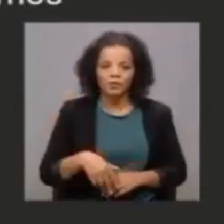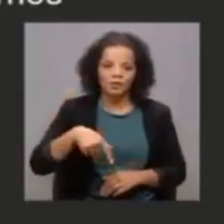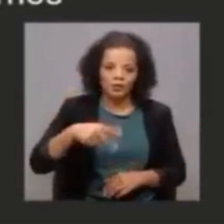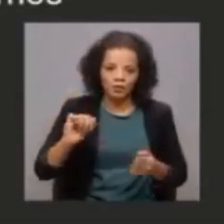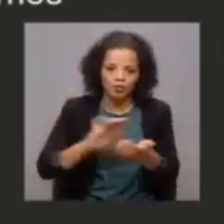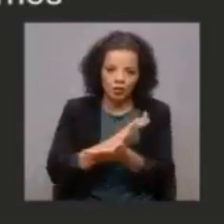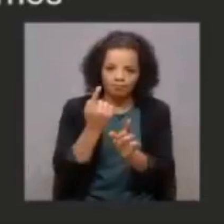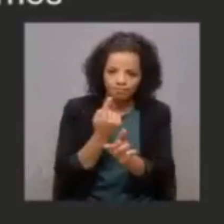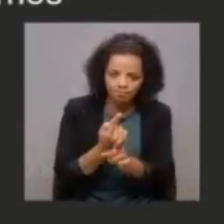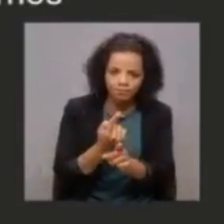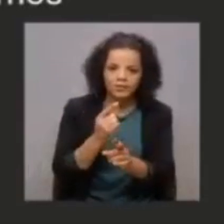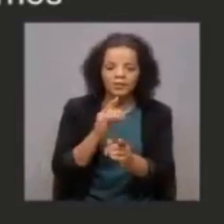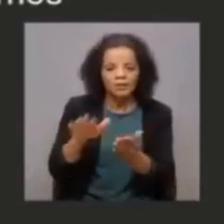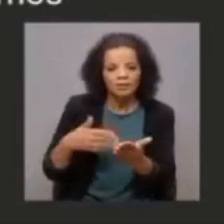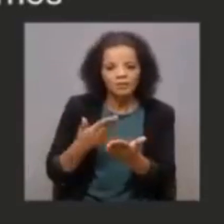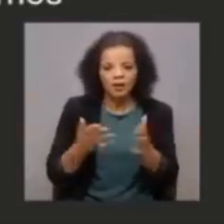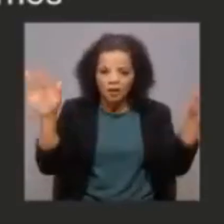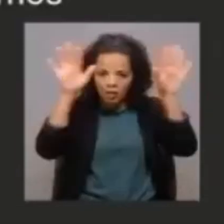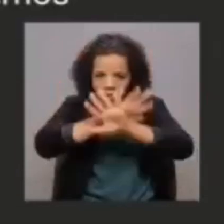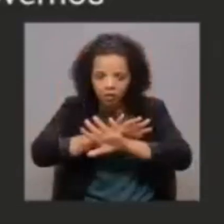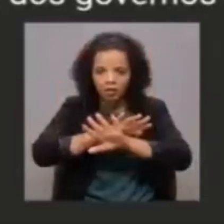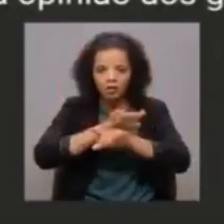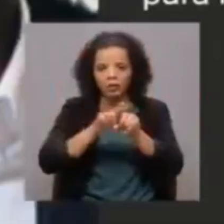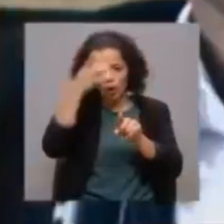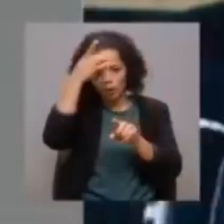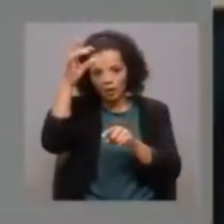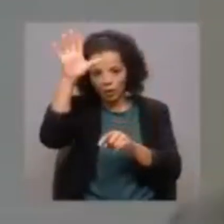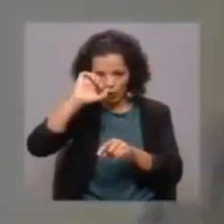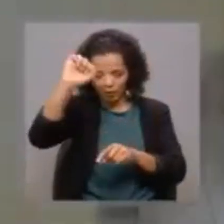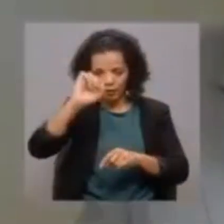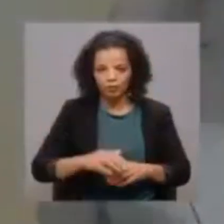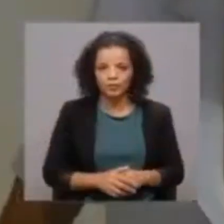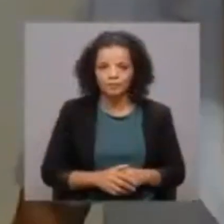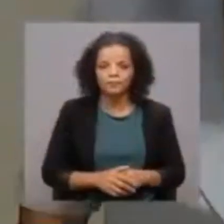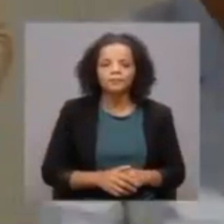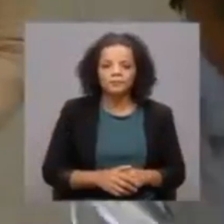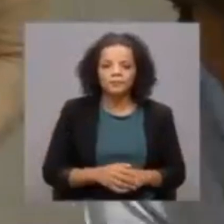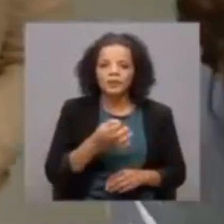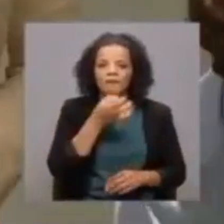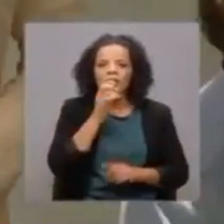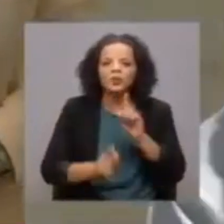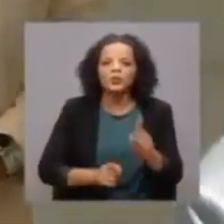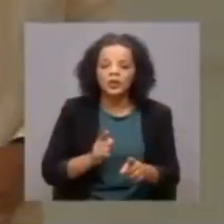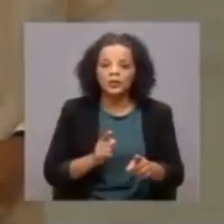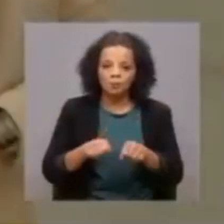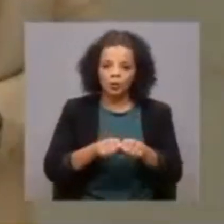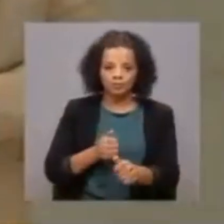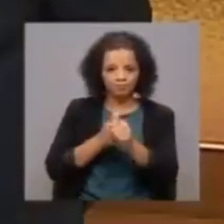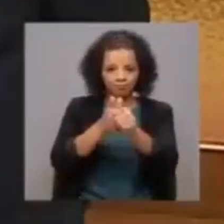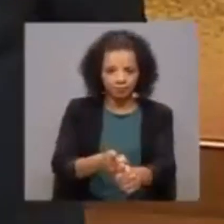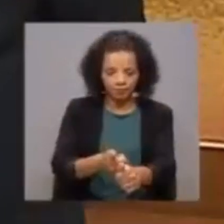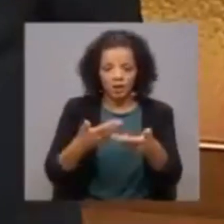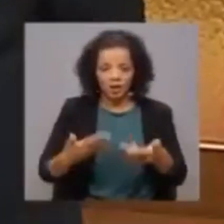comunicação social para manipular a opinião dos governos. Síndica do Colo falava de perseguição política organizada pelo